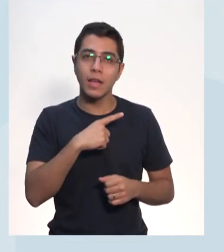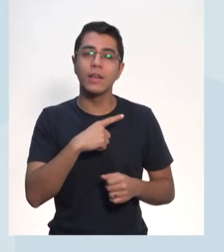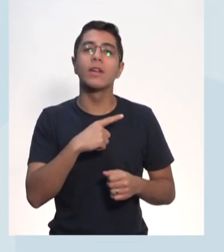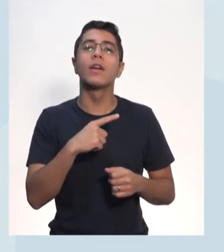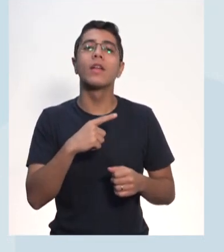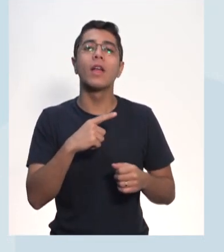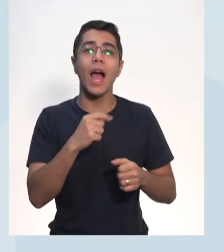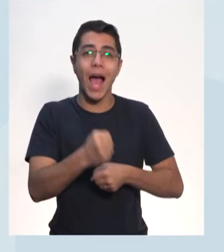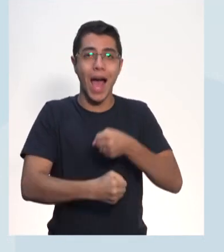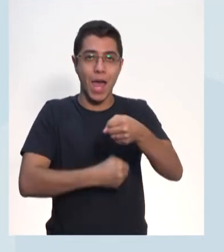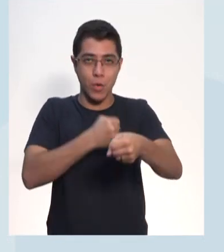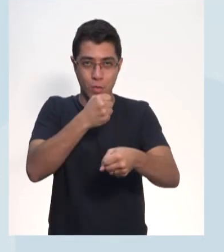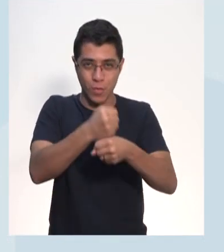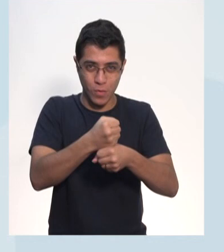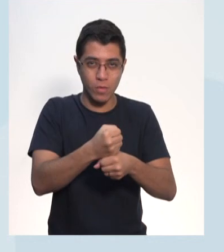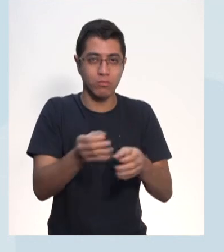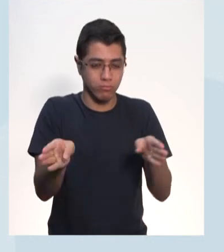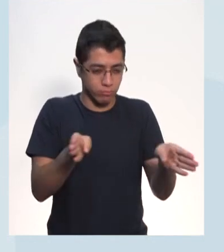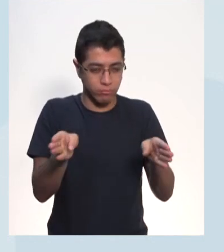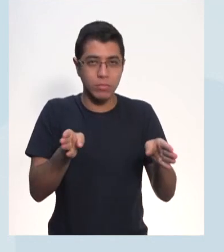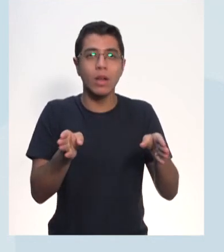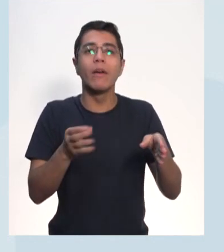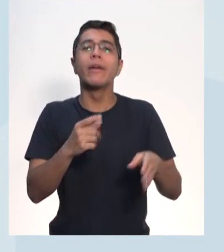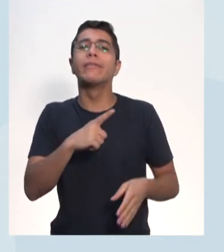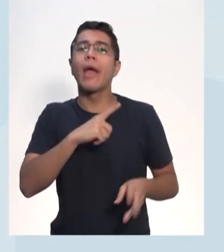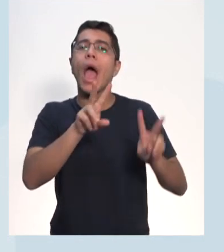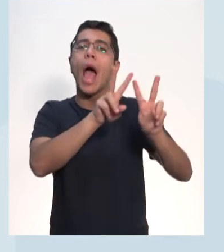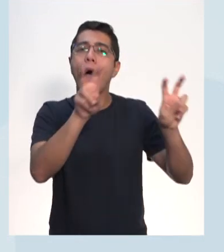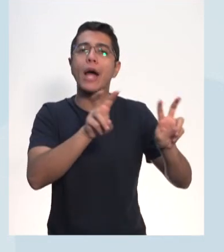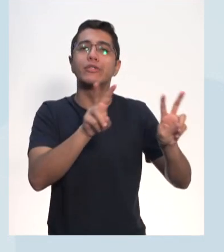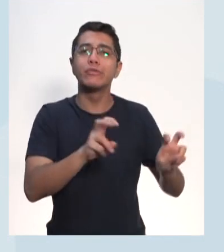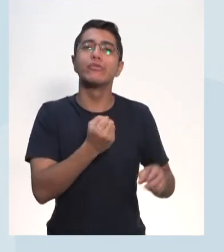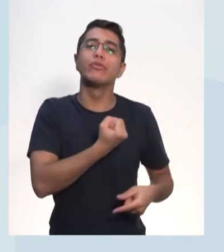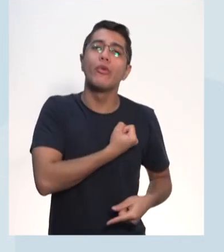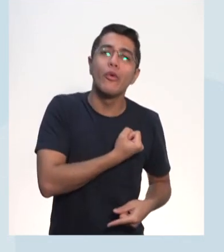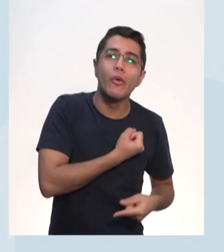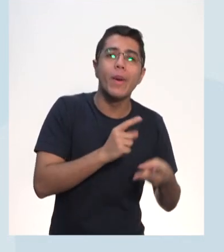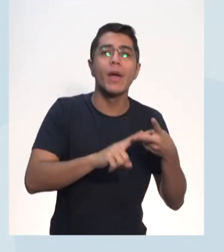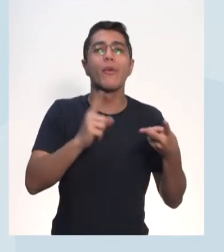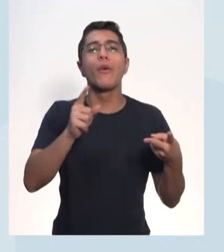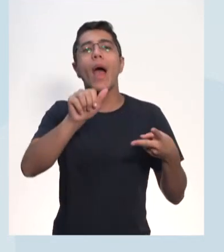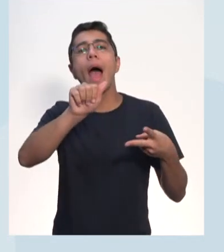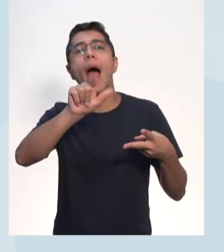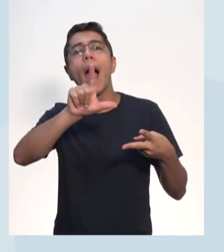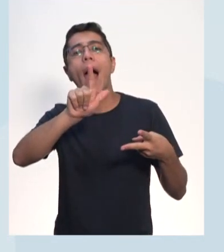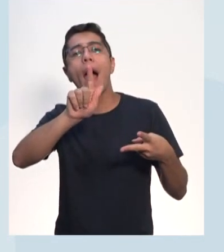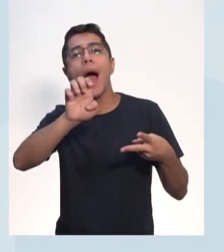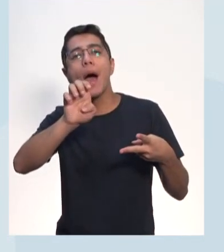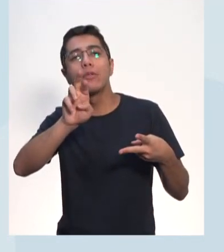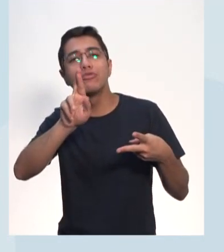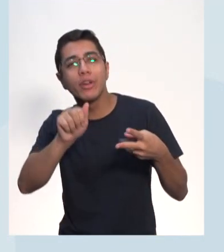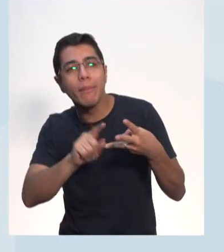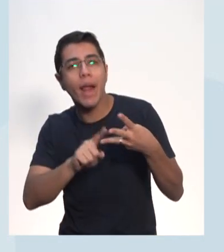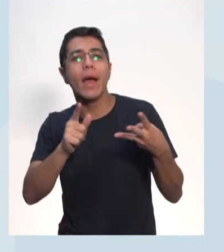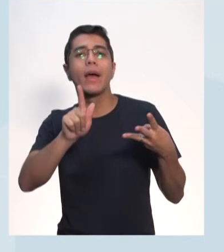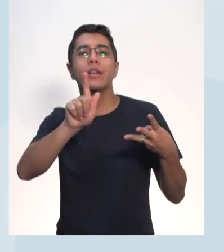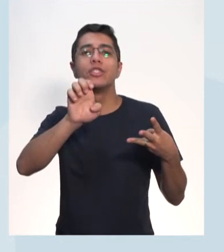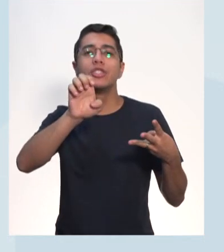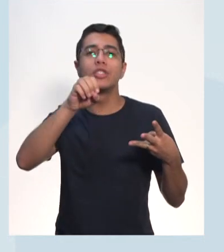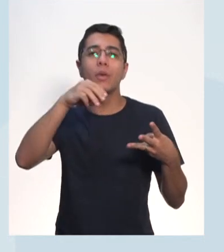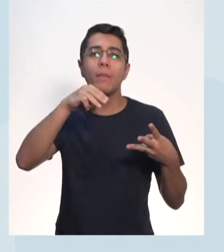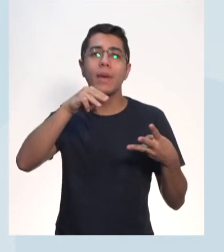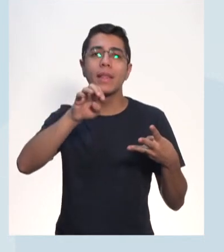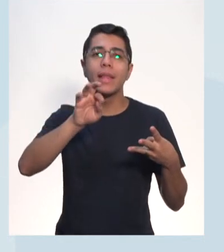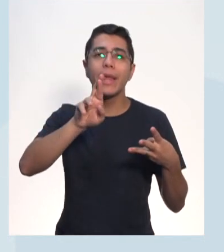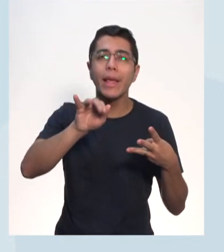lá números, álgebra, geometria, grandezas e medidas, probabilidade e estatística, assim como proposto